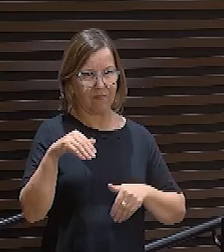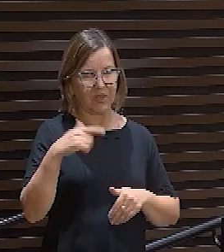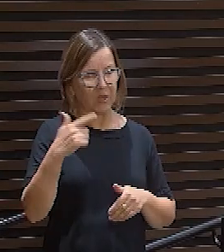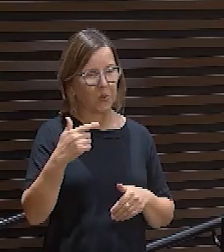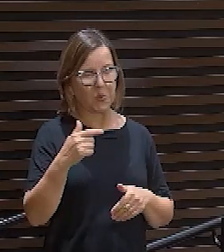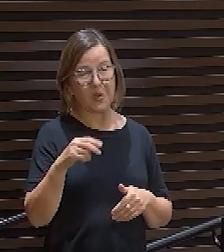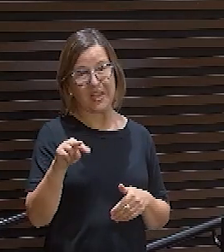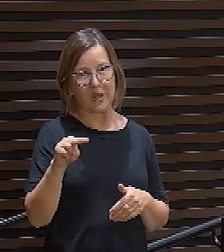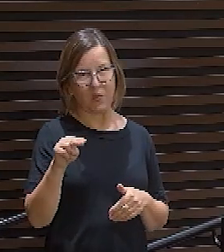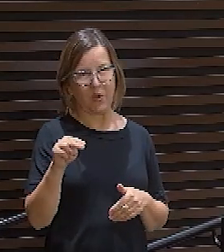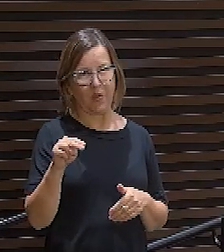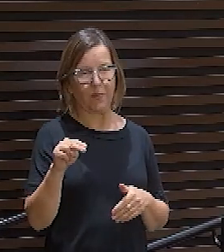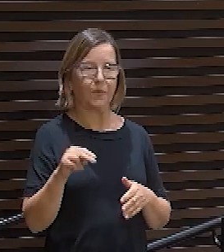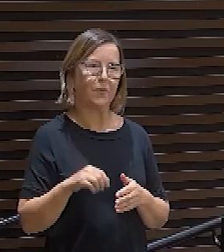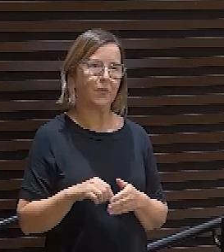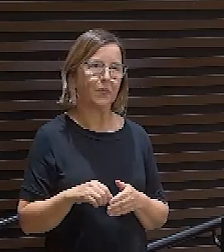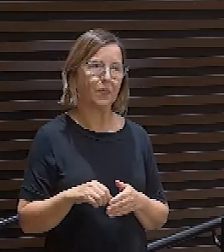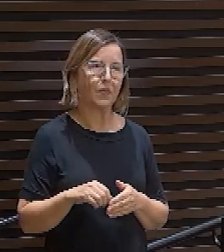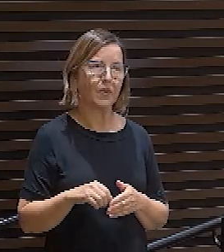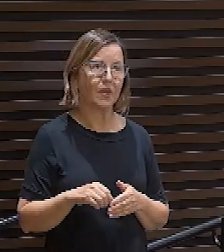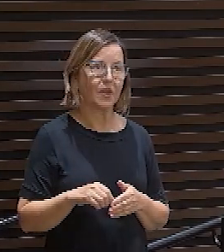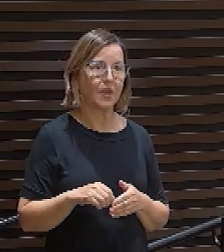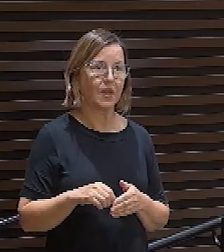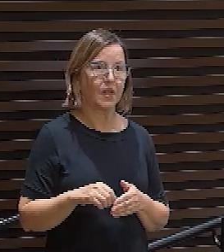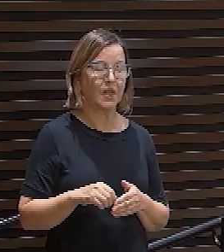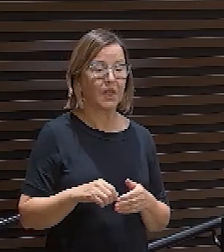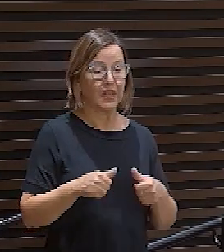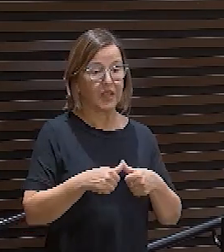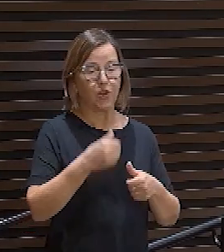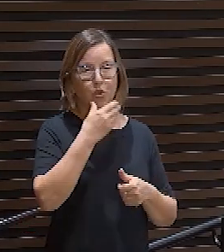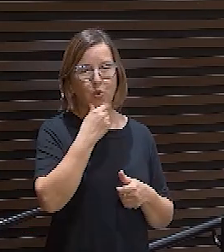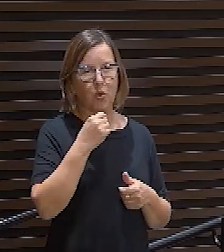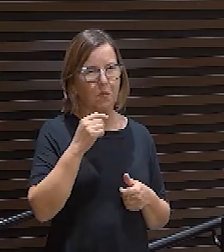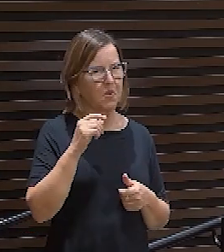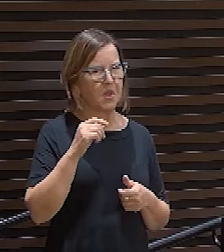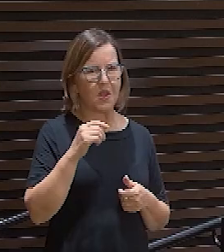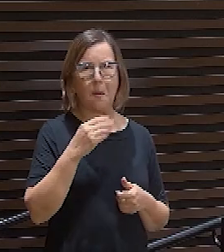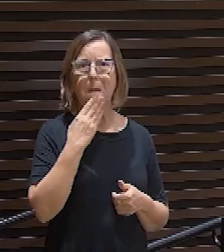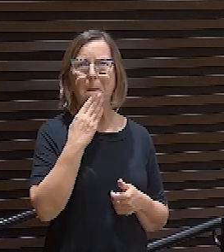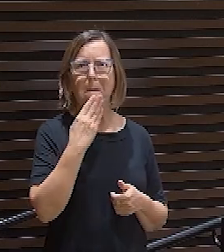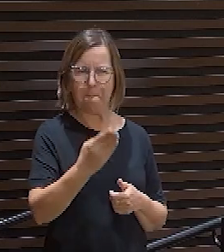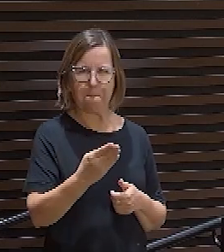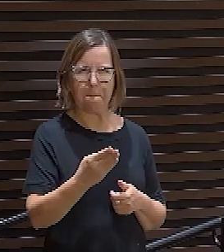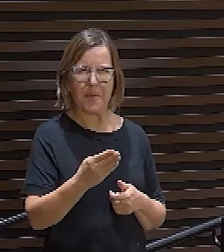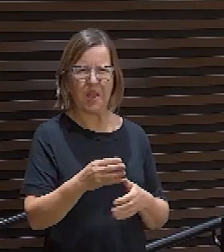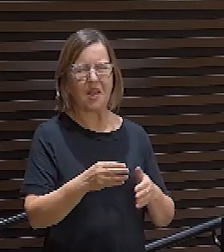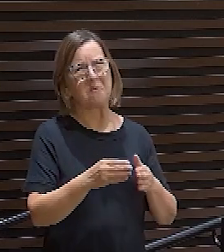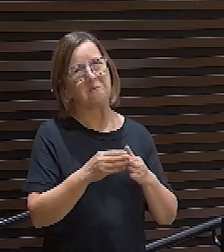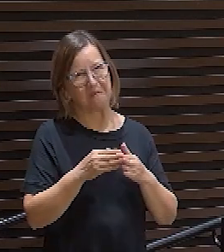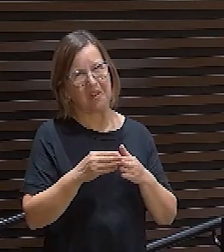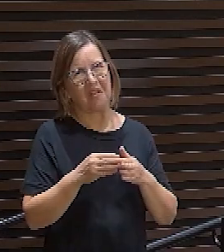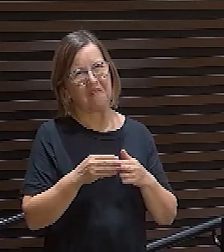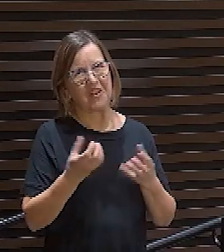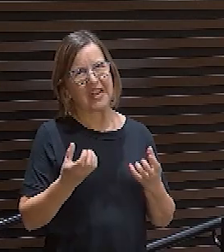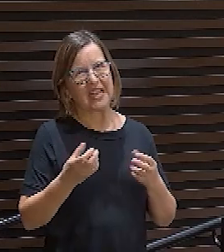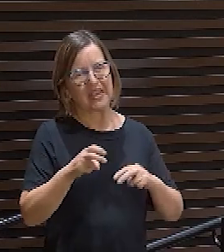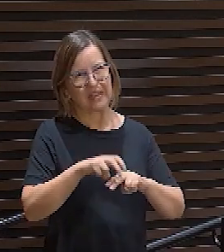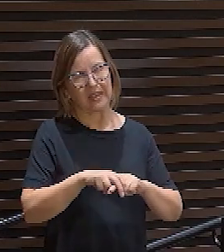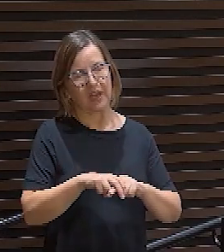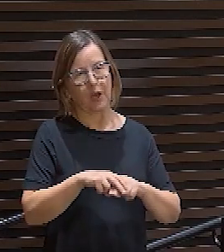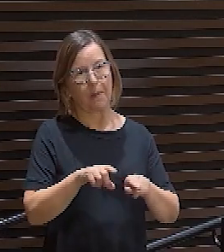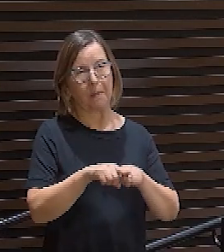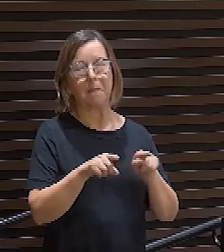pede permissão para sentar-se à direita de Deus. Ele olha para o seu pai. E ele diz, não como uma